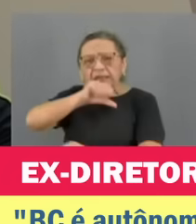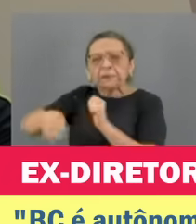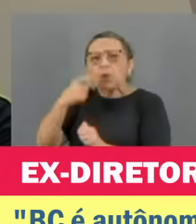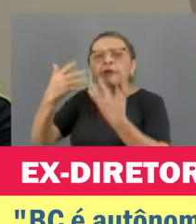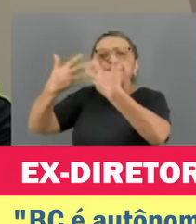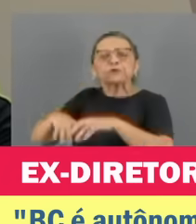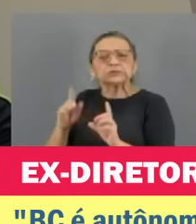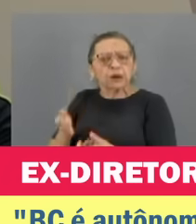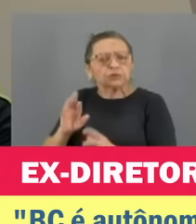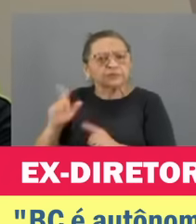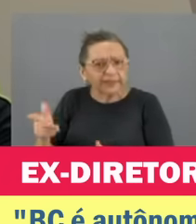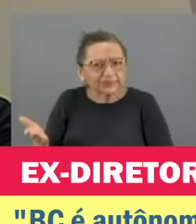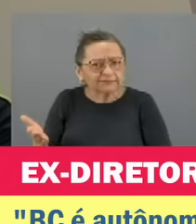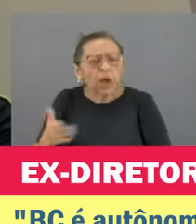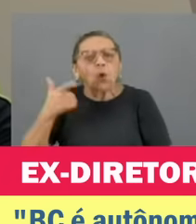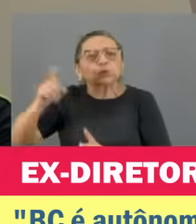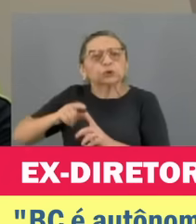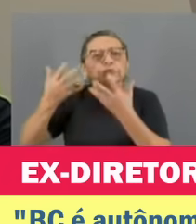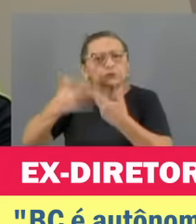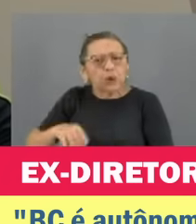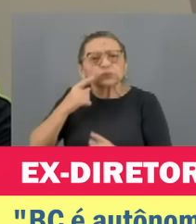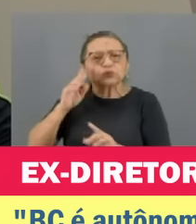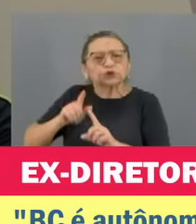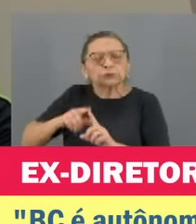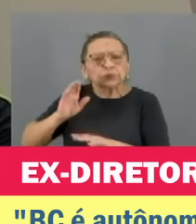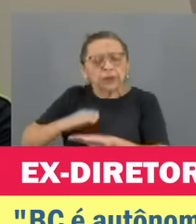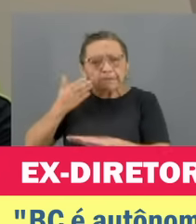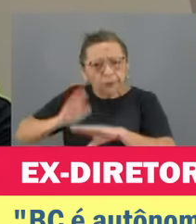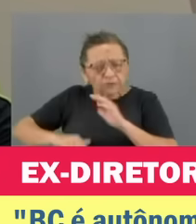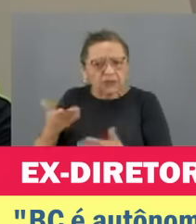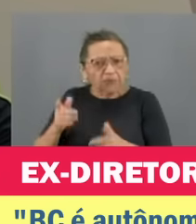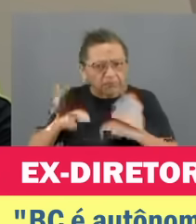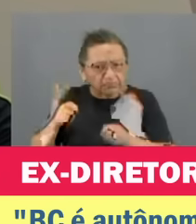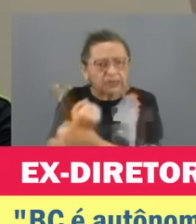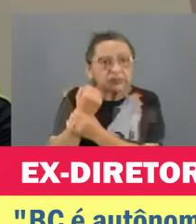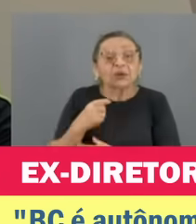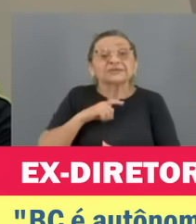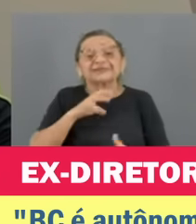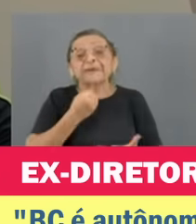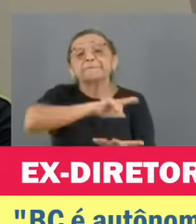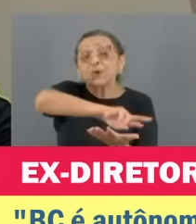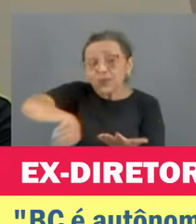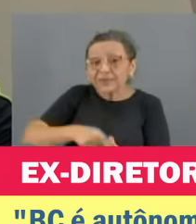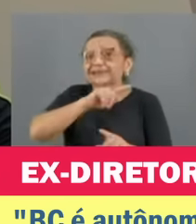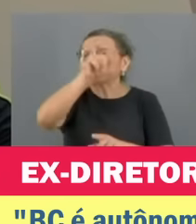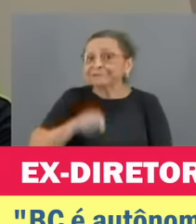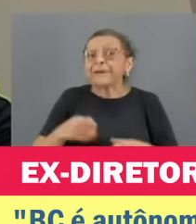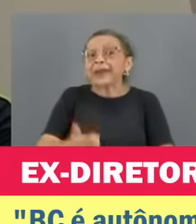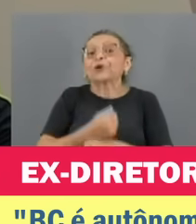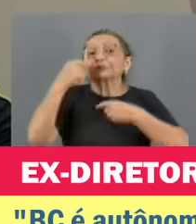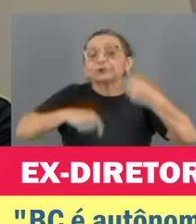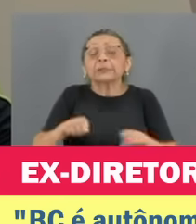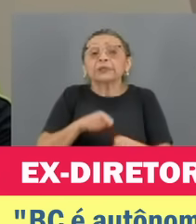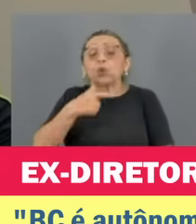função diferente, para outra função, outra carreira? Isso juridicamente é sustentável? Enfim, questões que devem ser melhor discutidas. E há também um